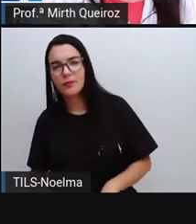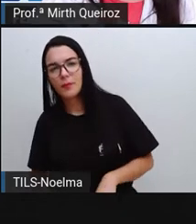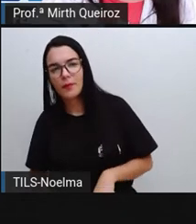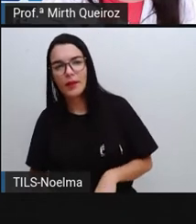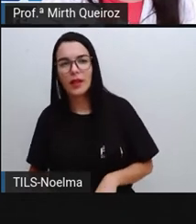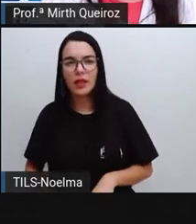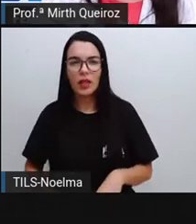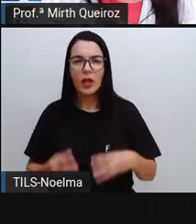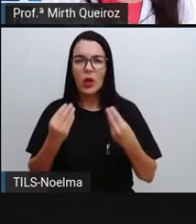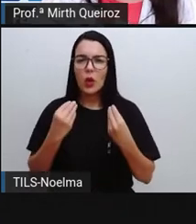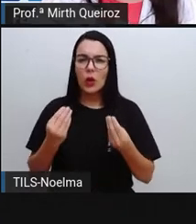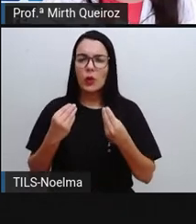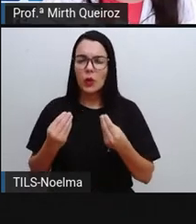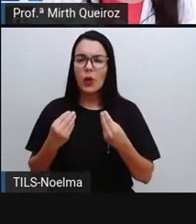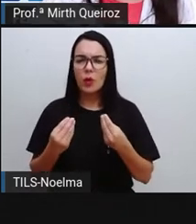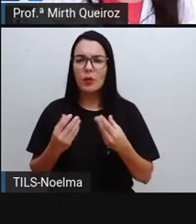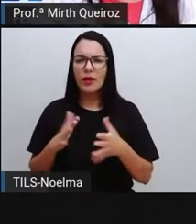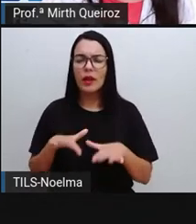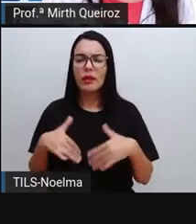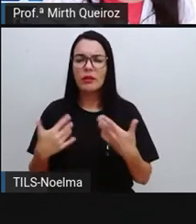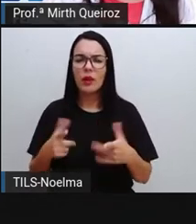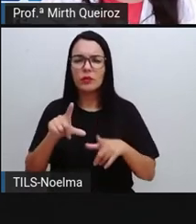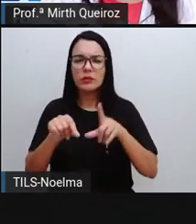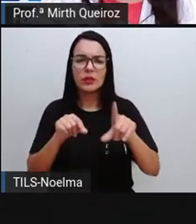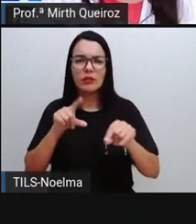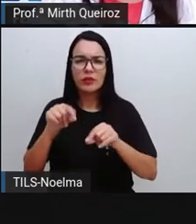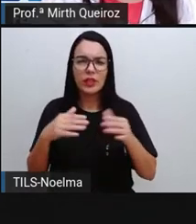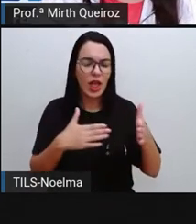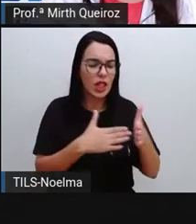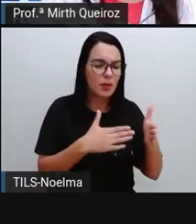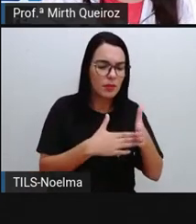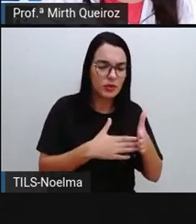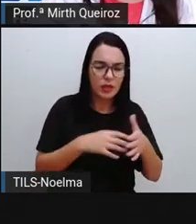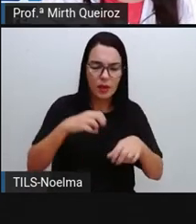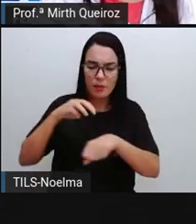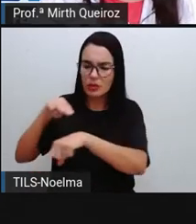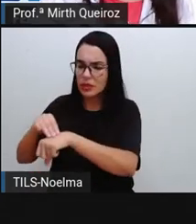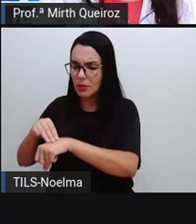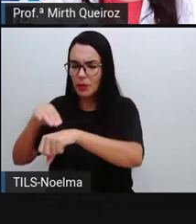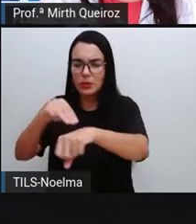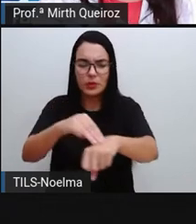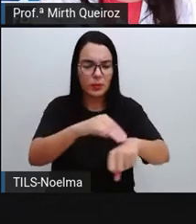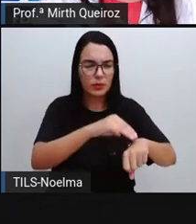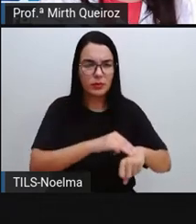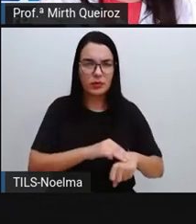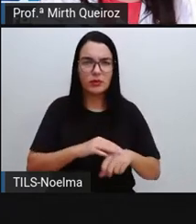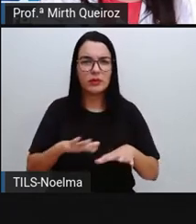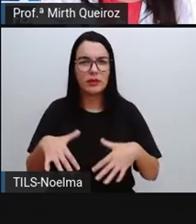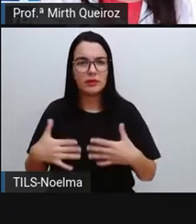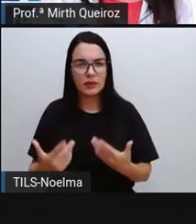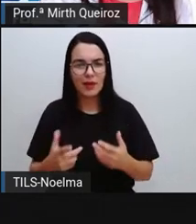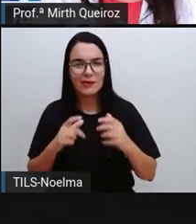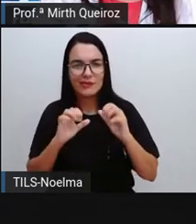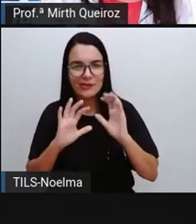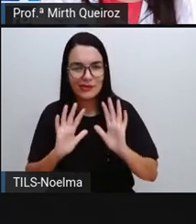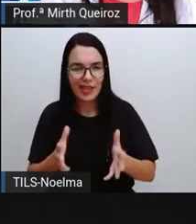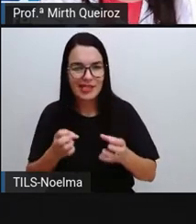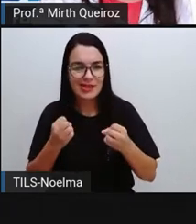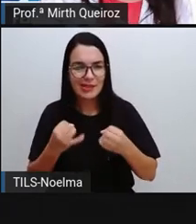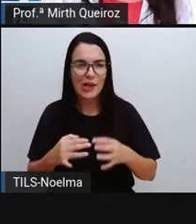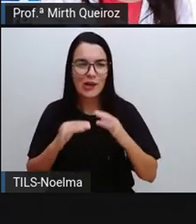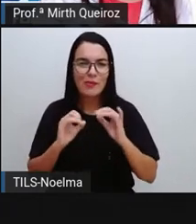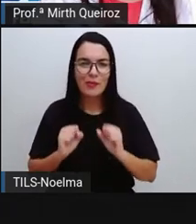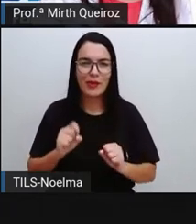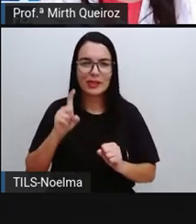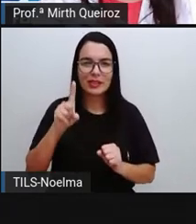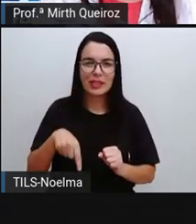são as formas, então, de definir os limites entre os municípios? Através dos limites naturais, como a gente já falou, né? Como o